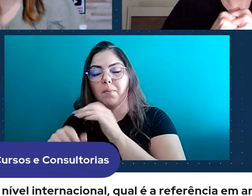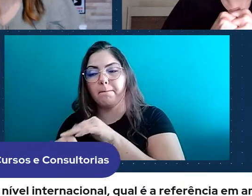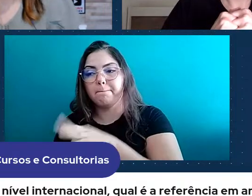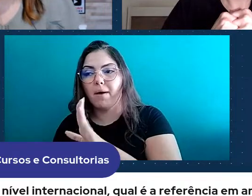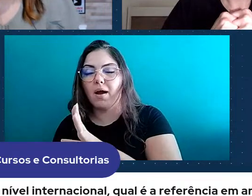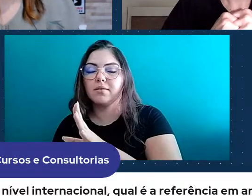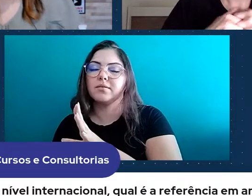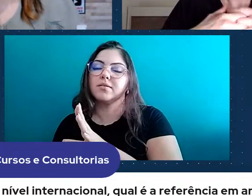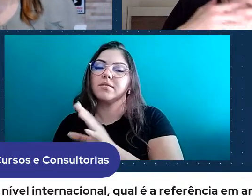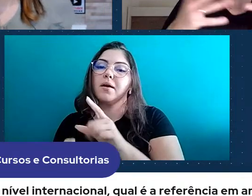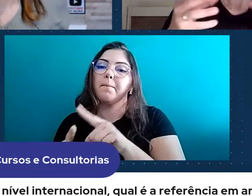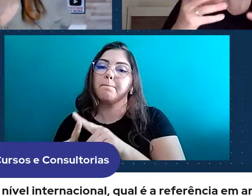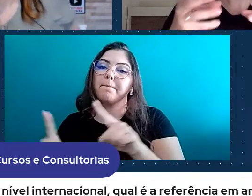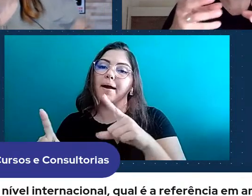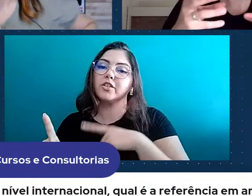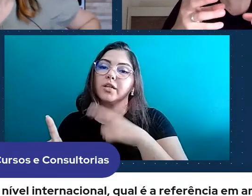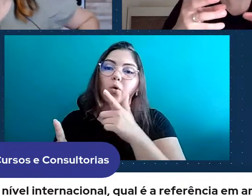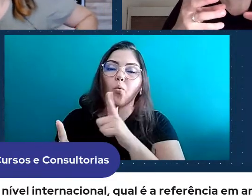que